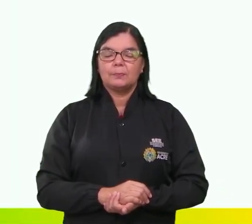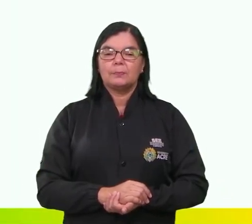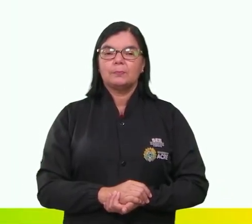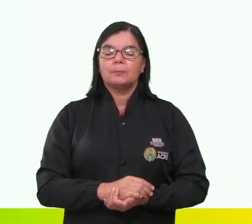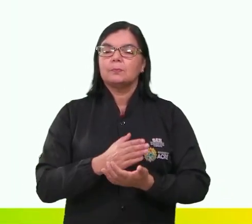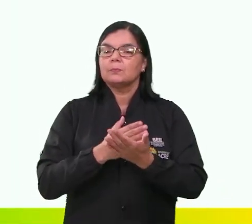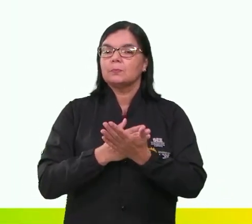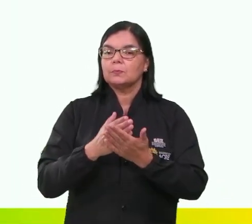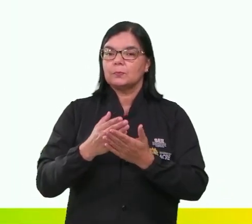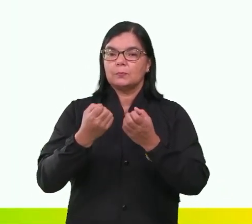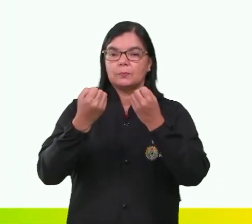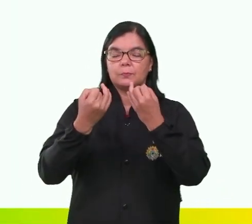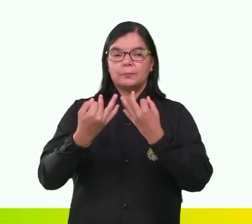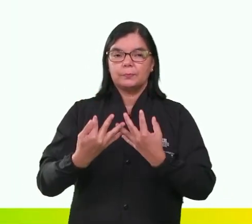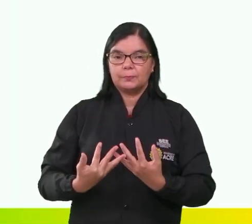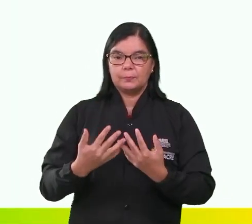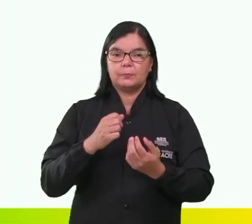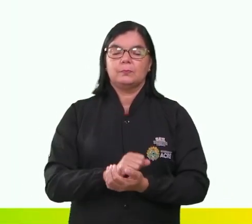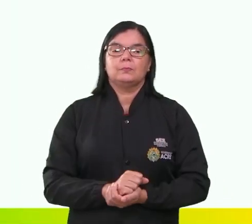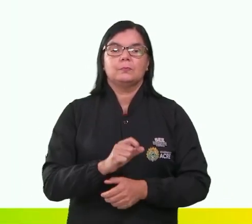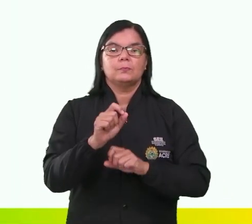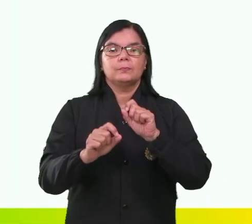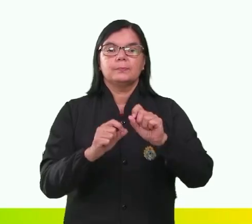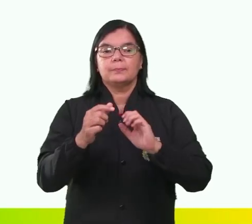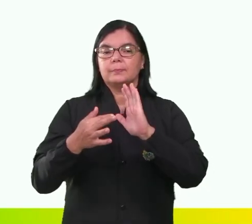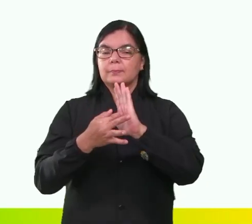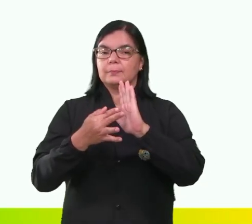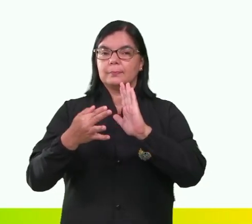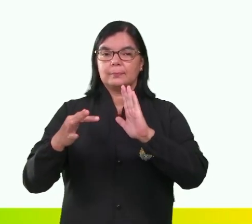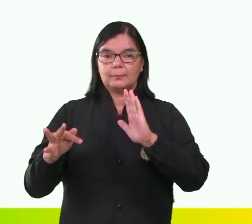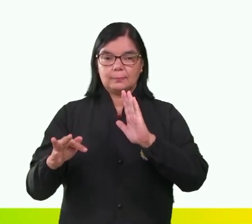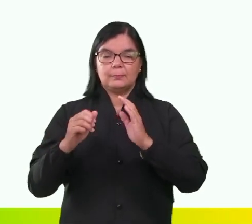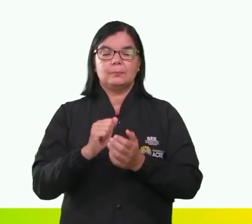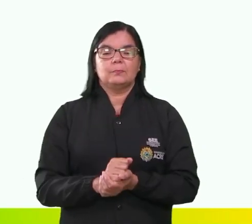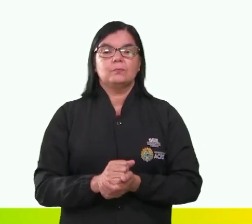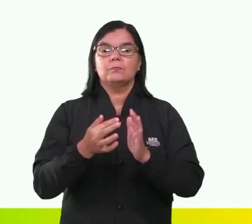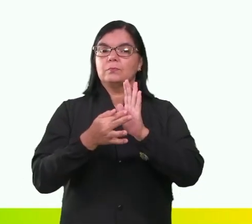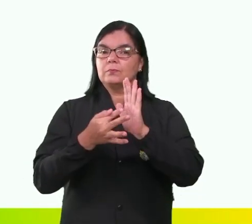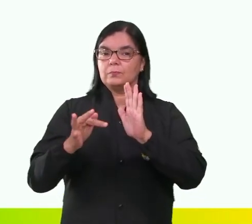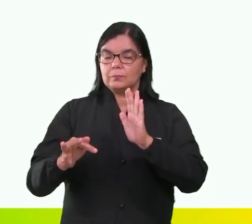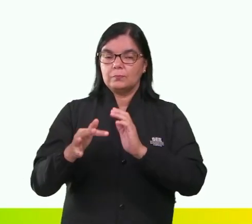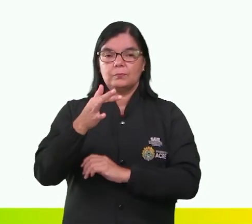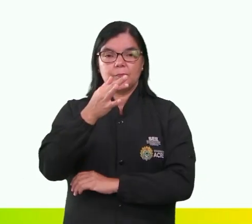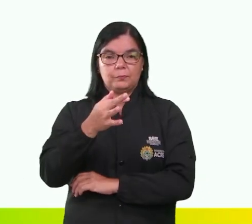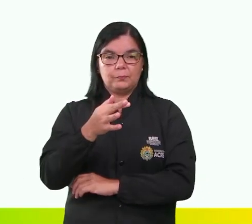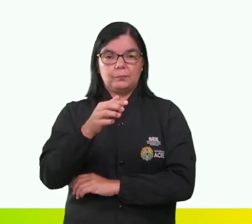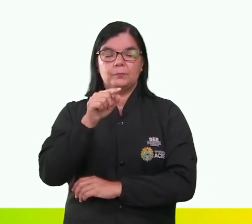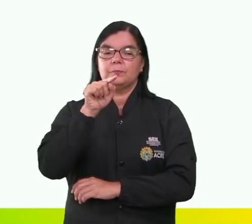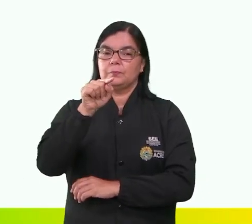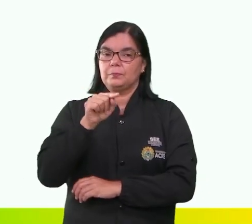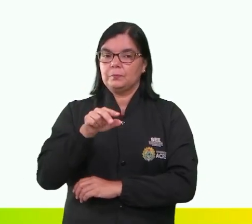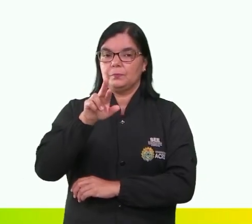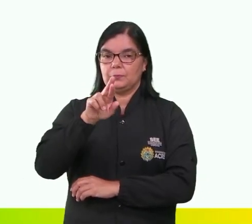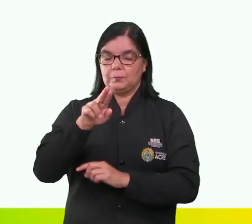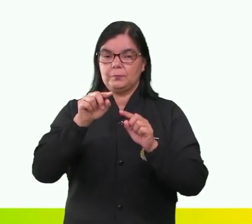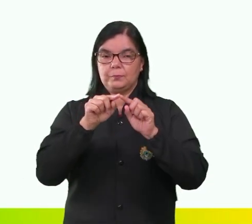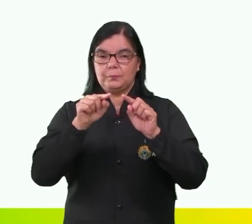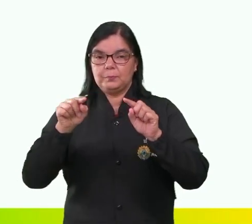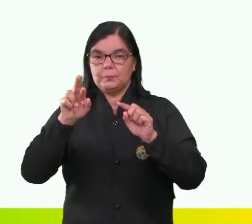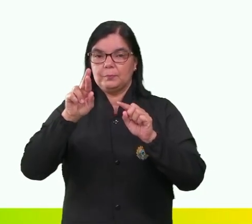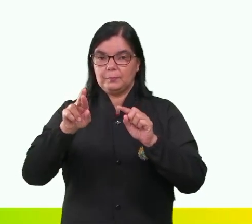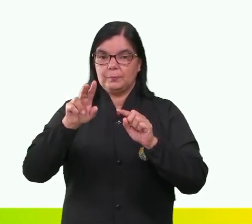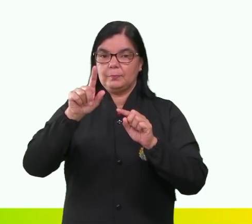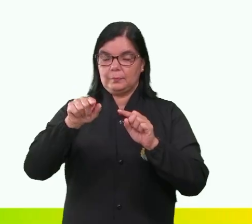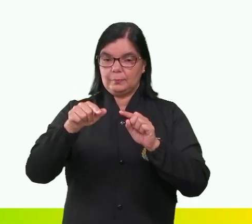Começando com a definição de função quadrática. Uma função f dos reais para os reais é